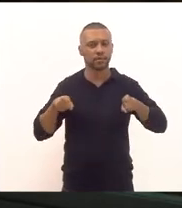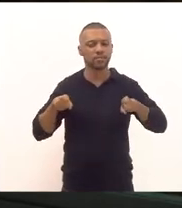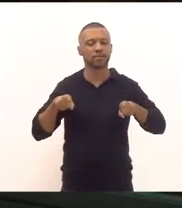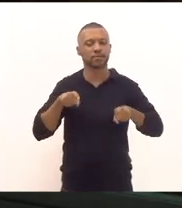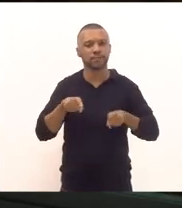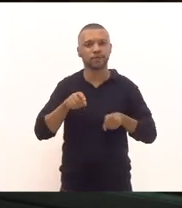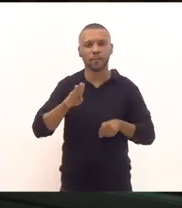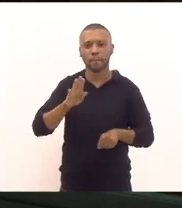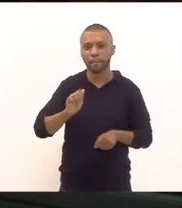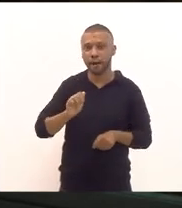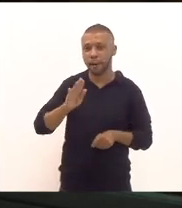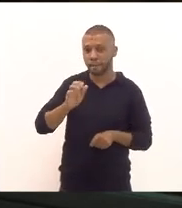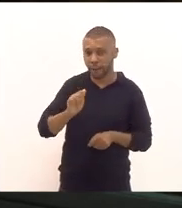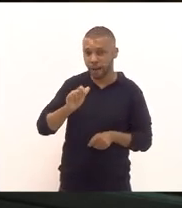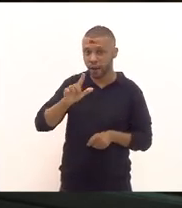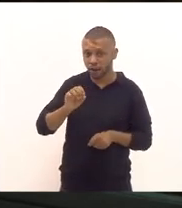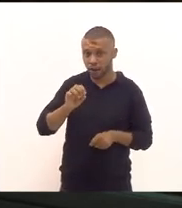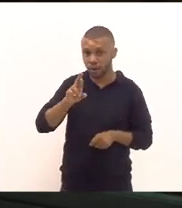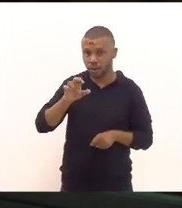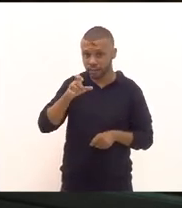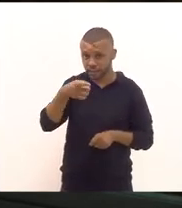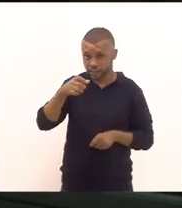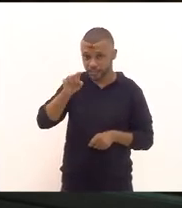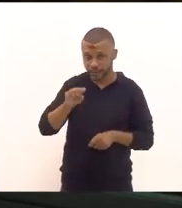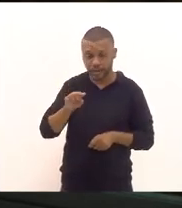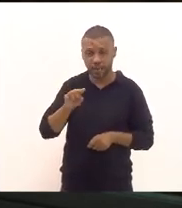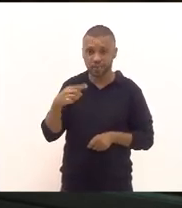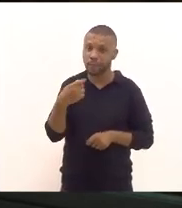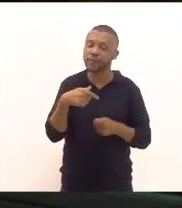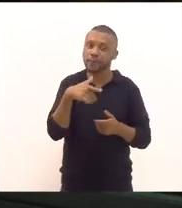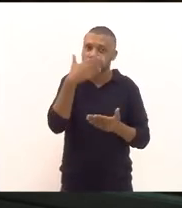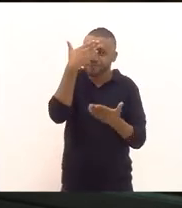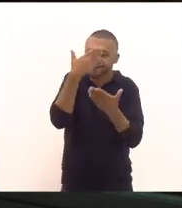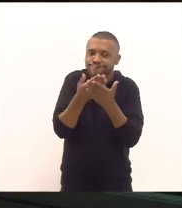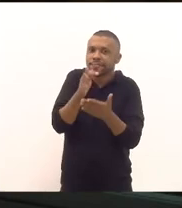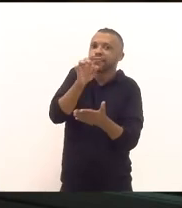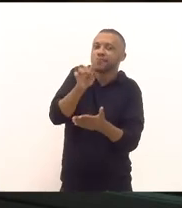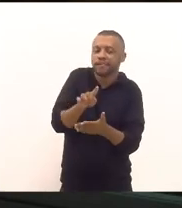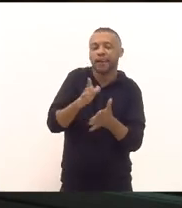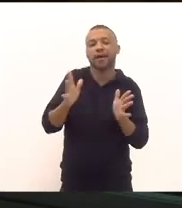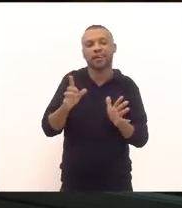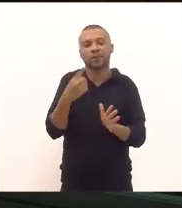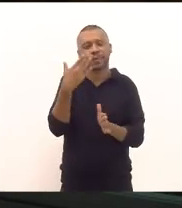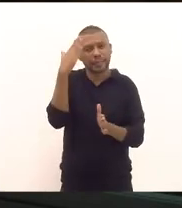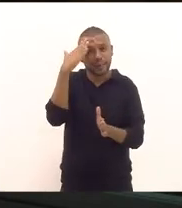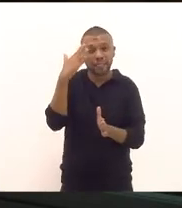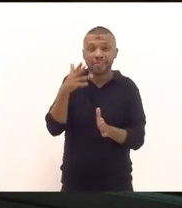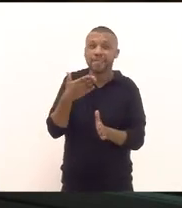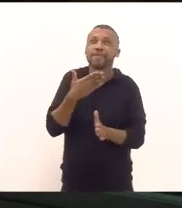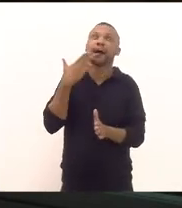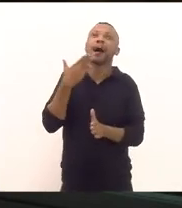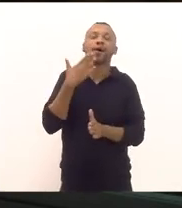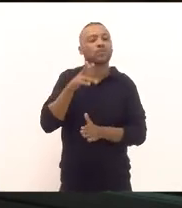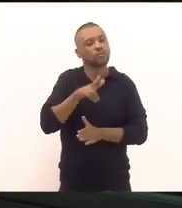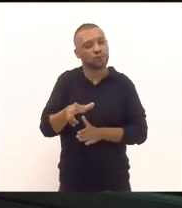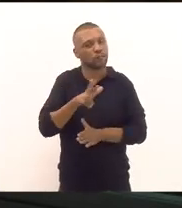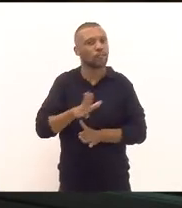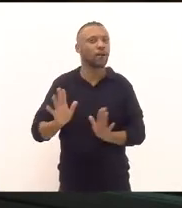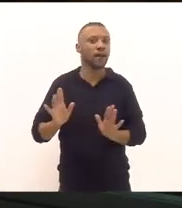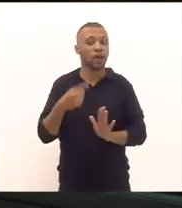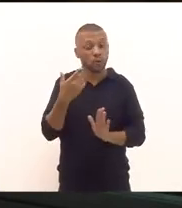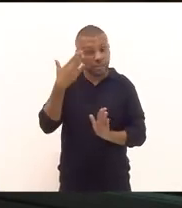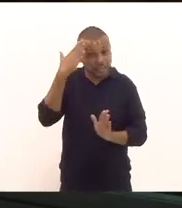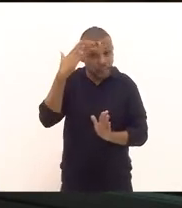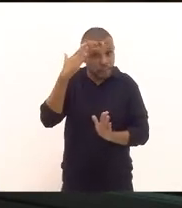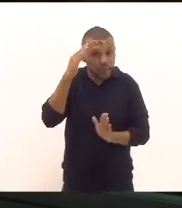e a gente tinha que fazer aquela aquela fezinha porque a gente sabe que não é fácil é eu